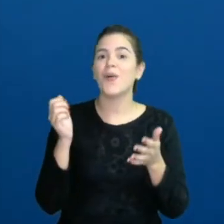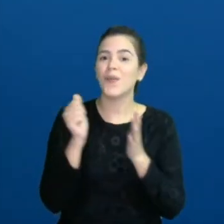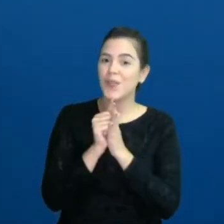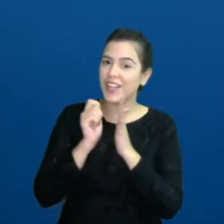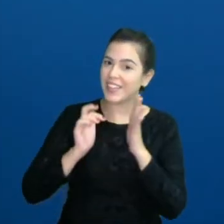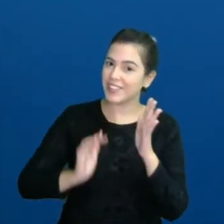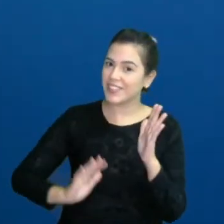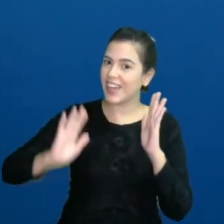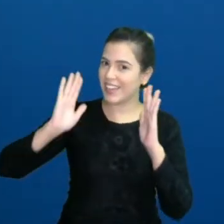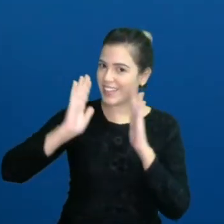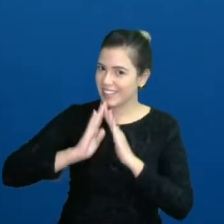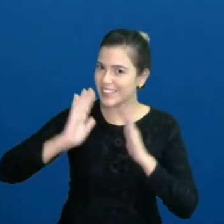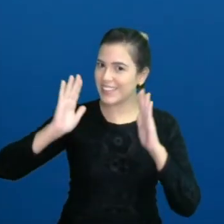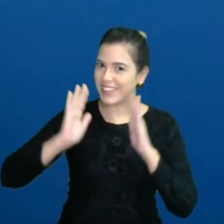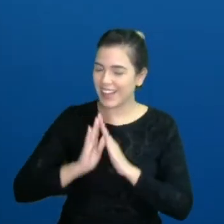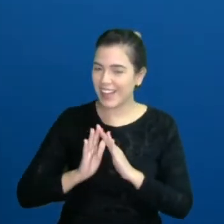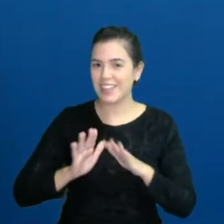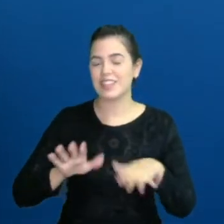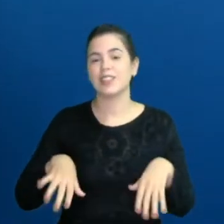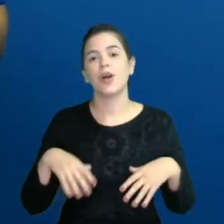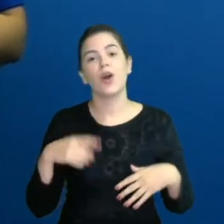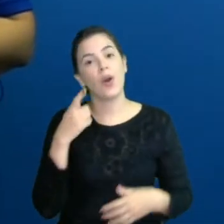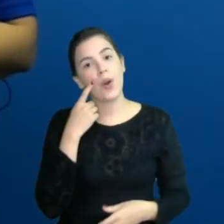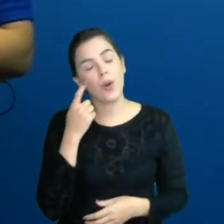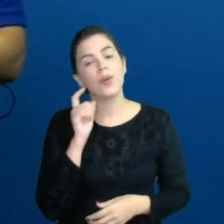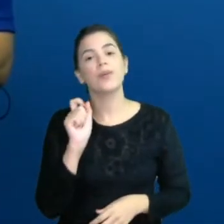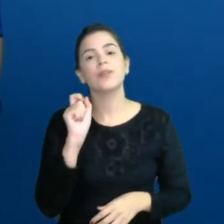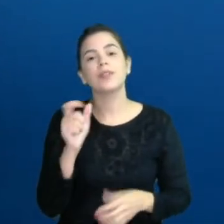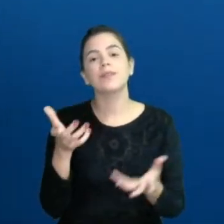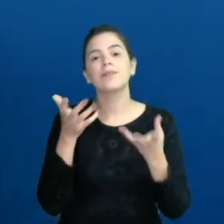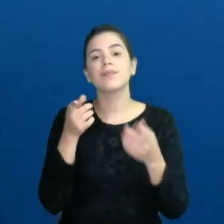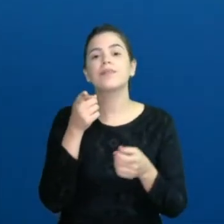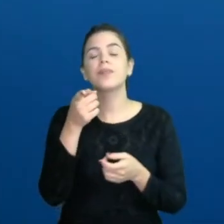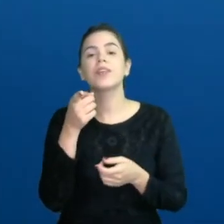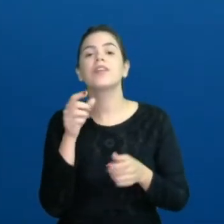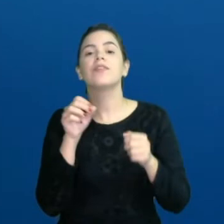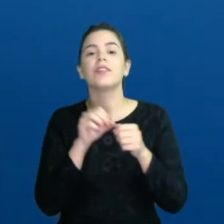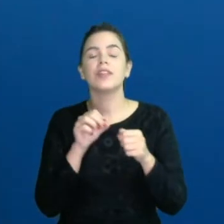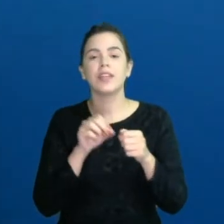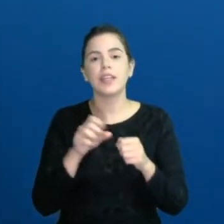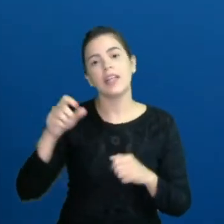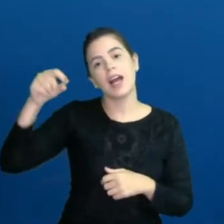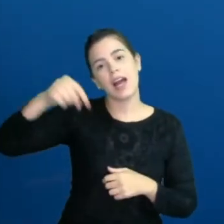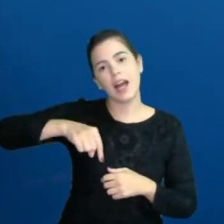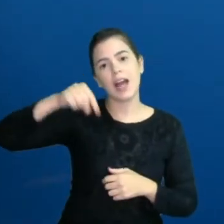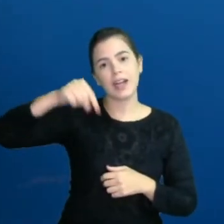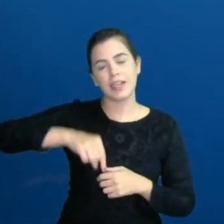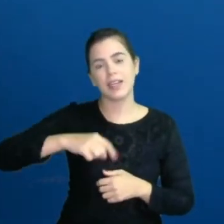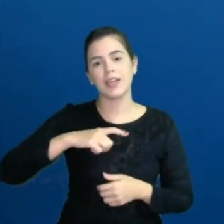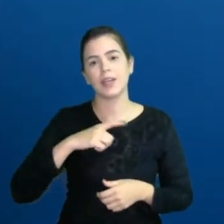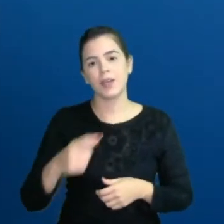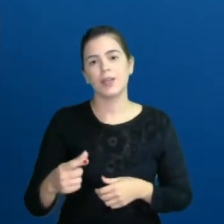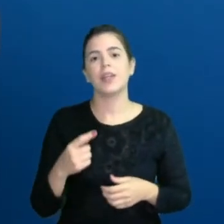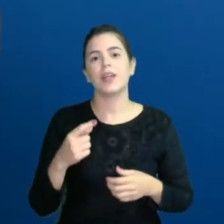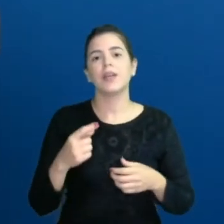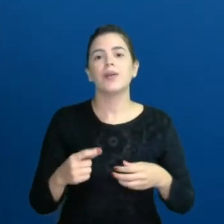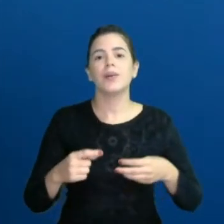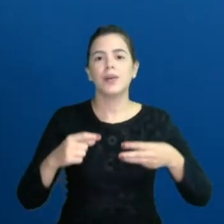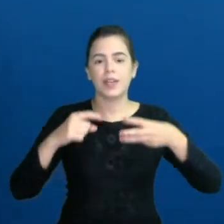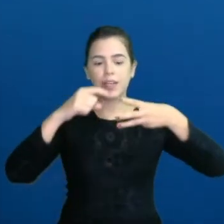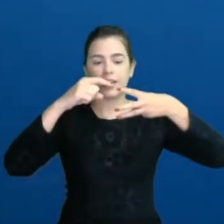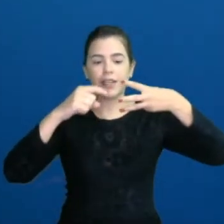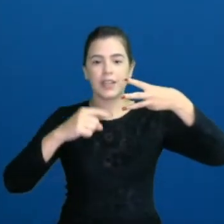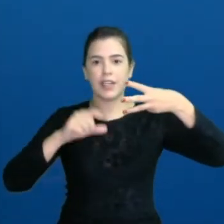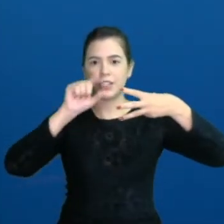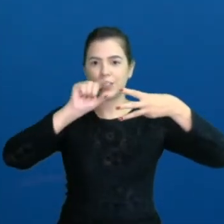de casa? Olha, o que eu queria que vocês fizessem? Aqui eu tenho 3 frases, tá?